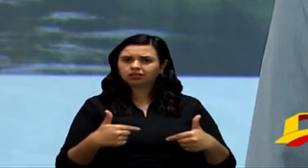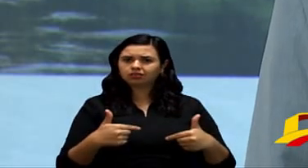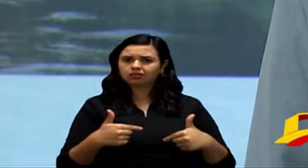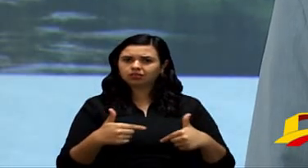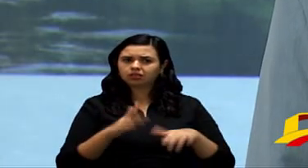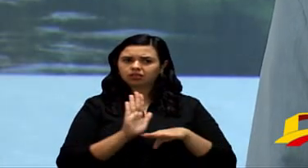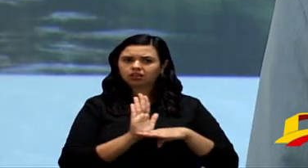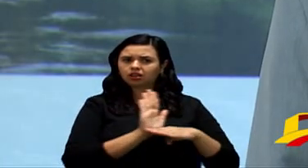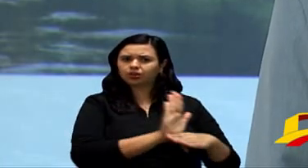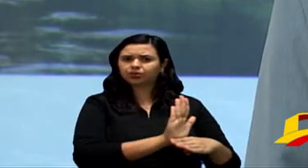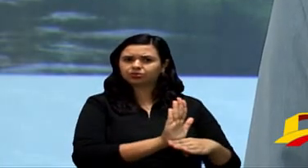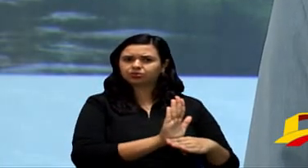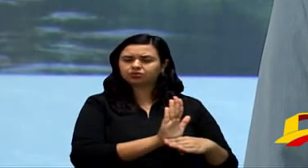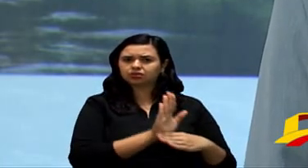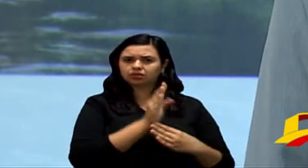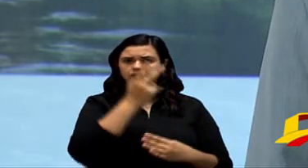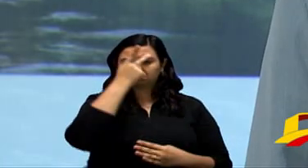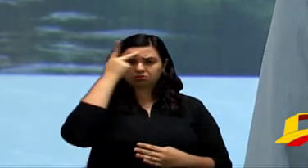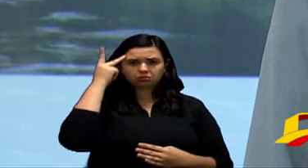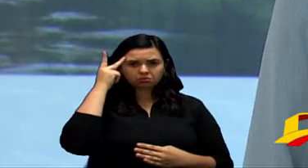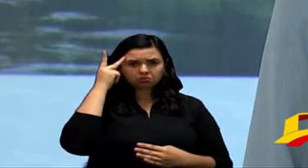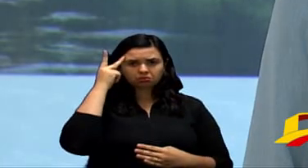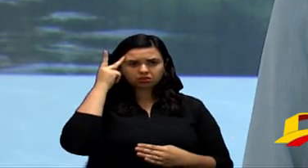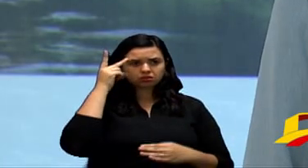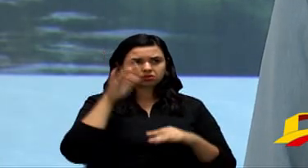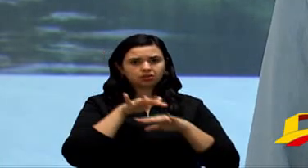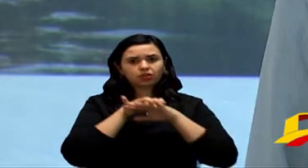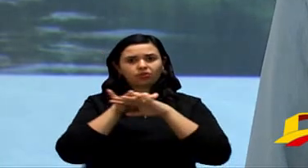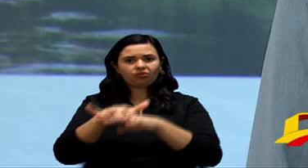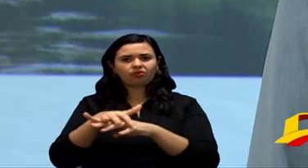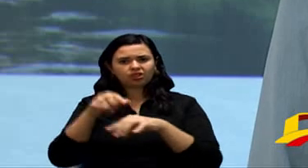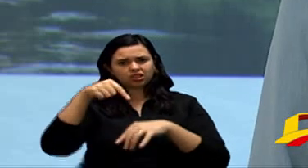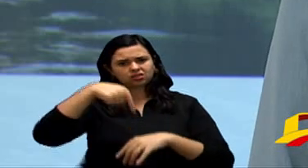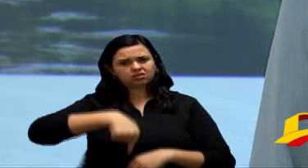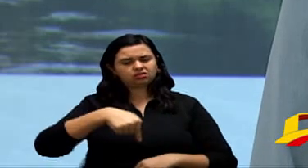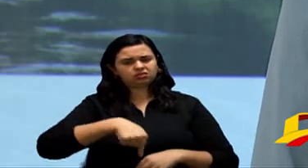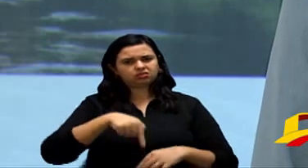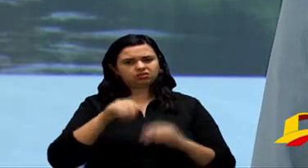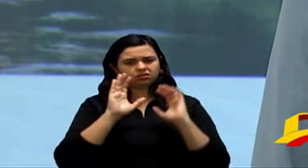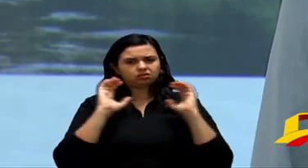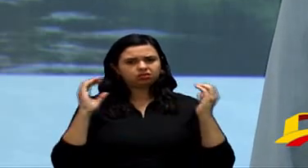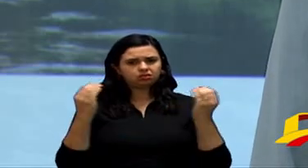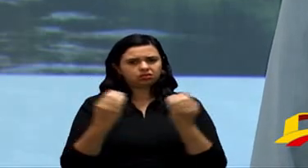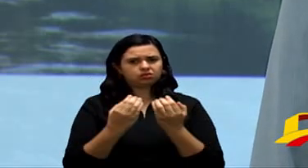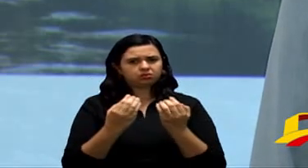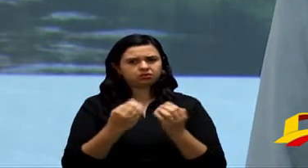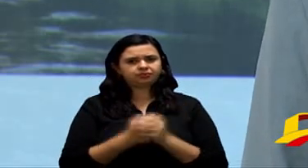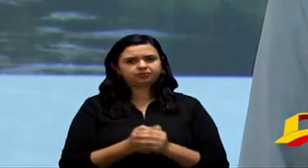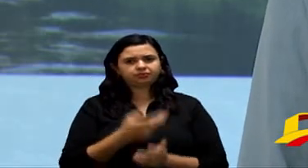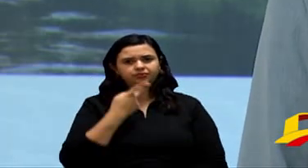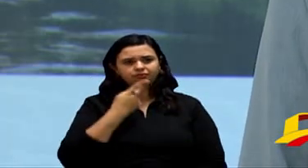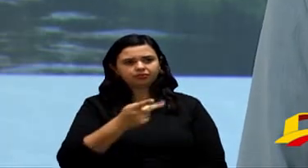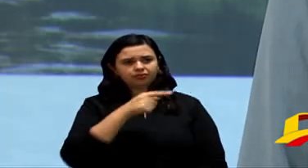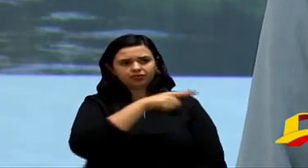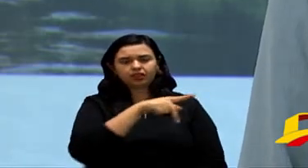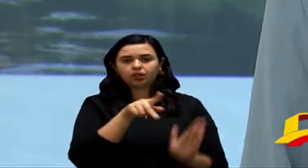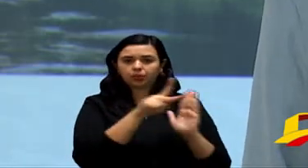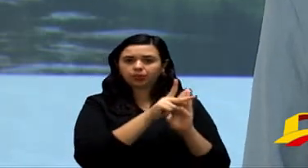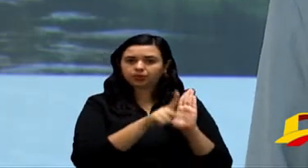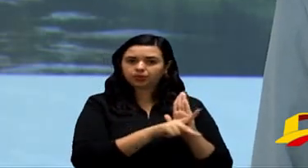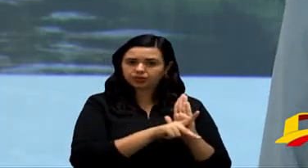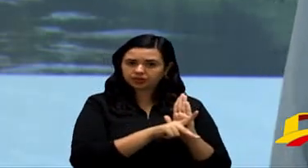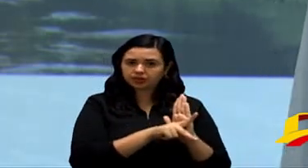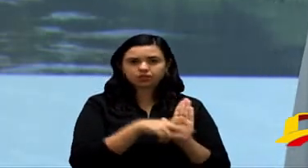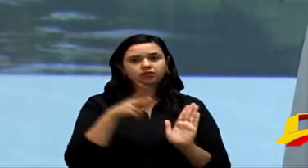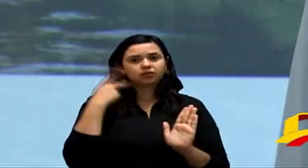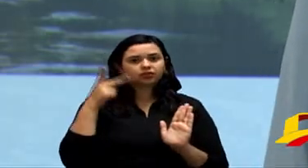de leis entendeu achar que é uma o projeto do vereador que está defendendo